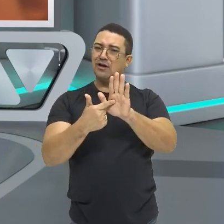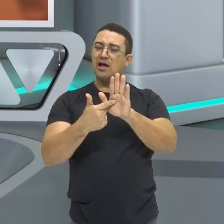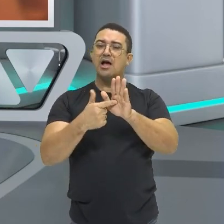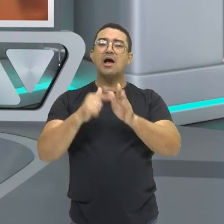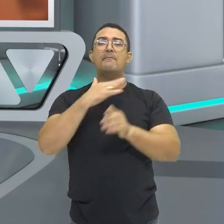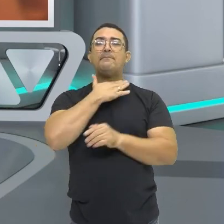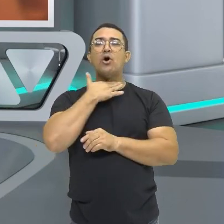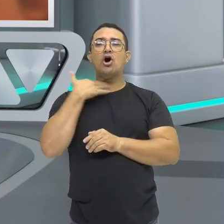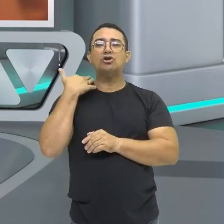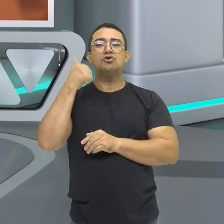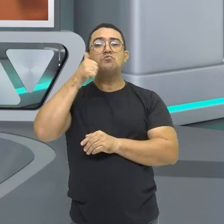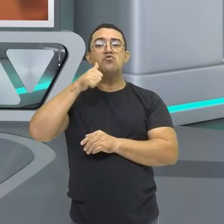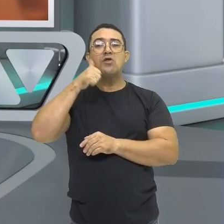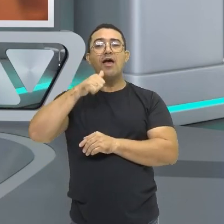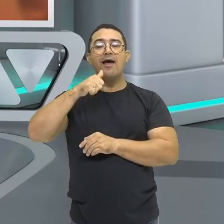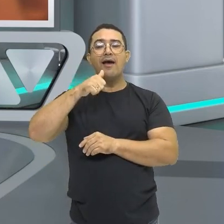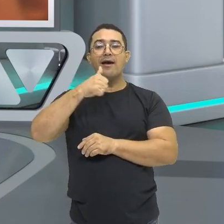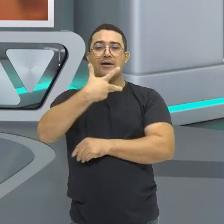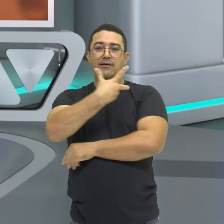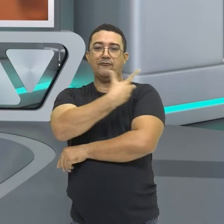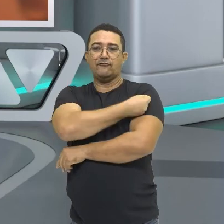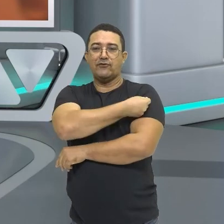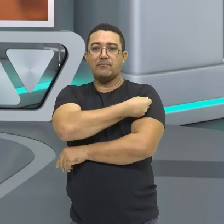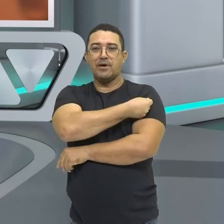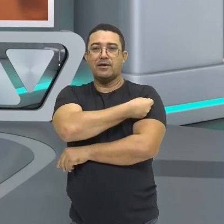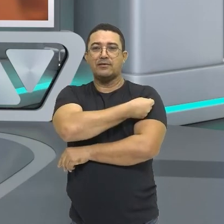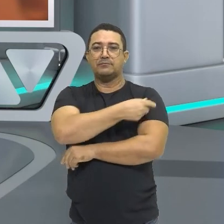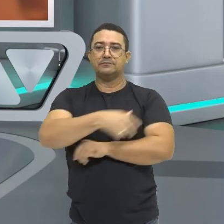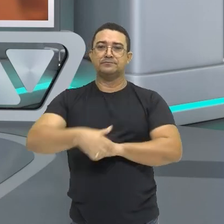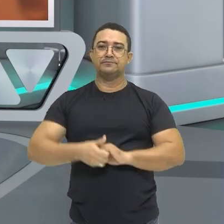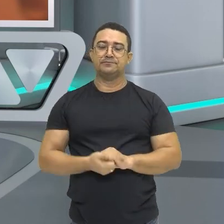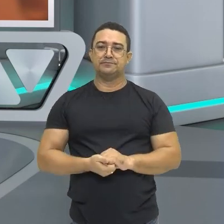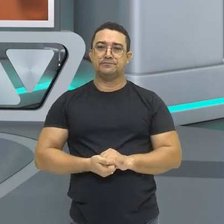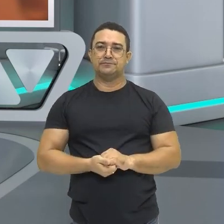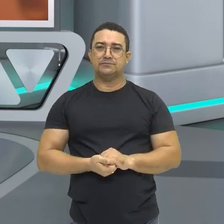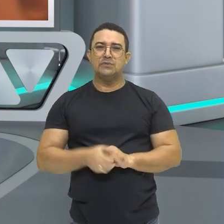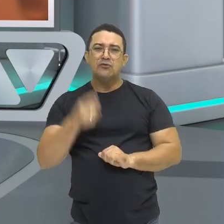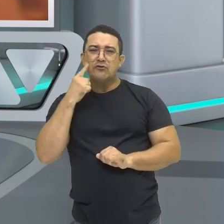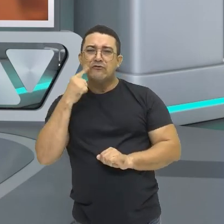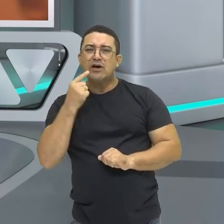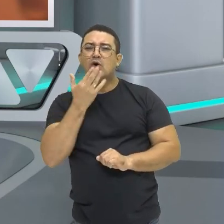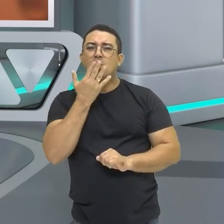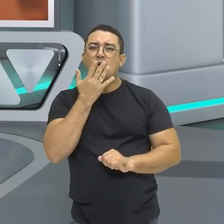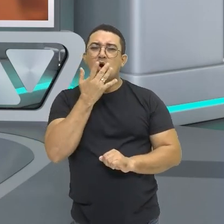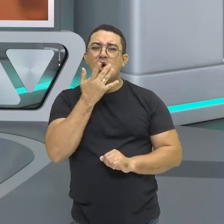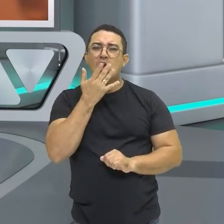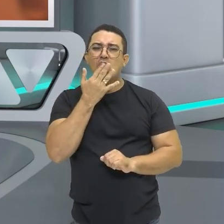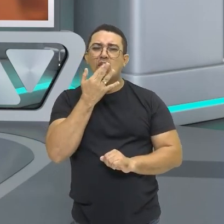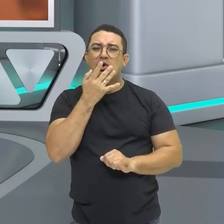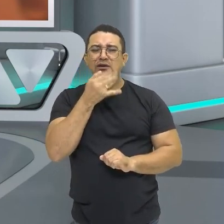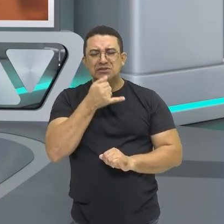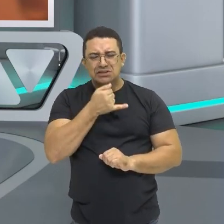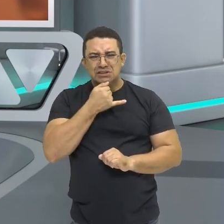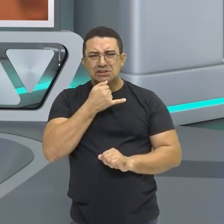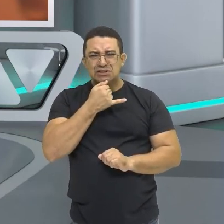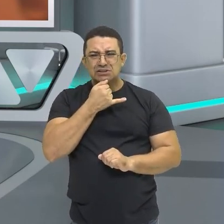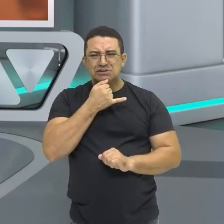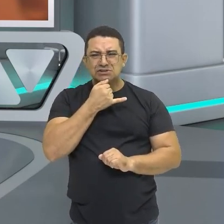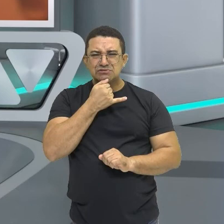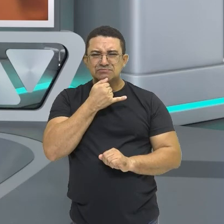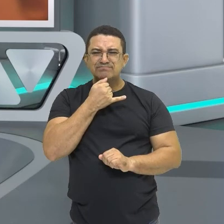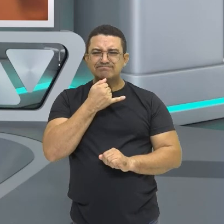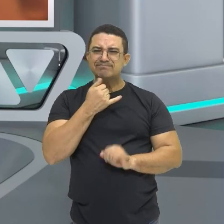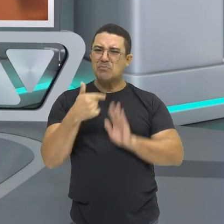de uma enfermeira. Então essa questão, você vê a questão sombria, a tristeza que causa